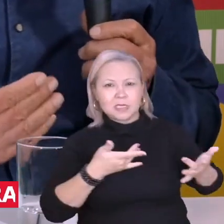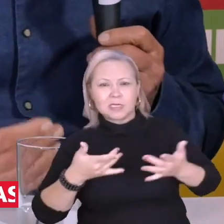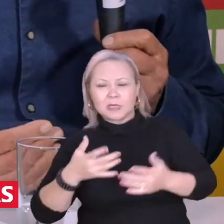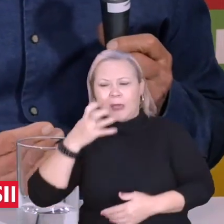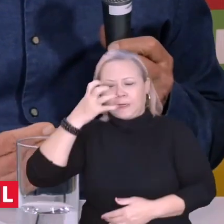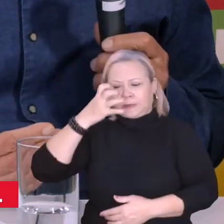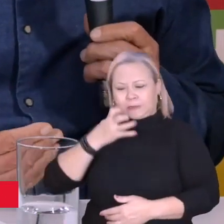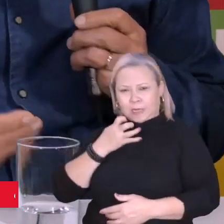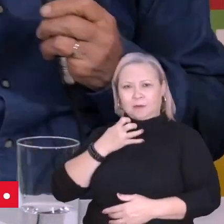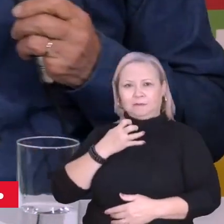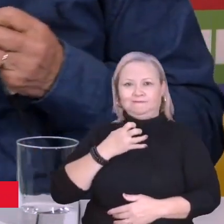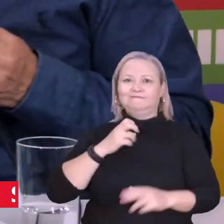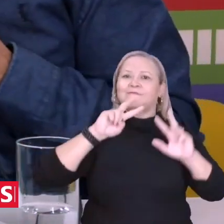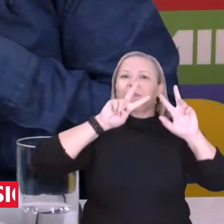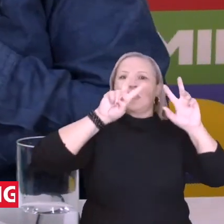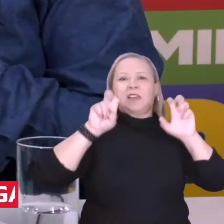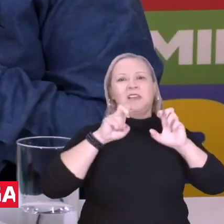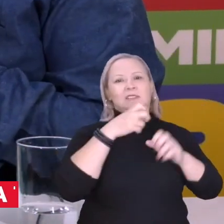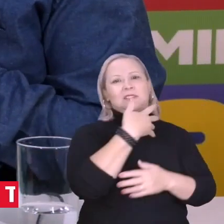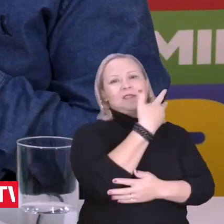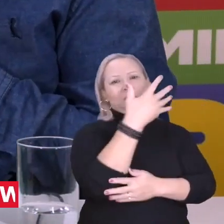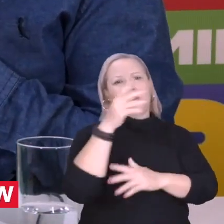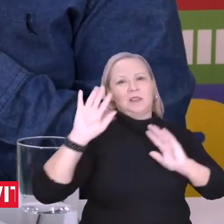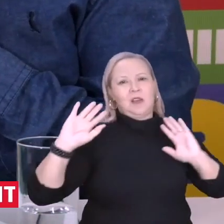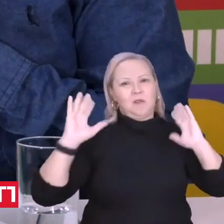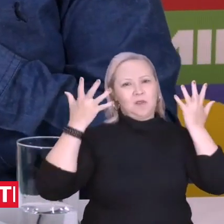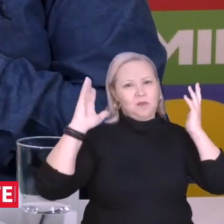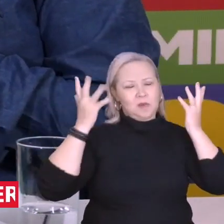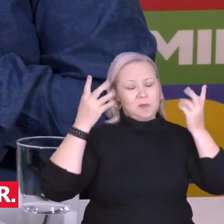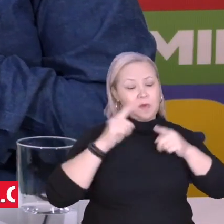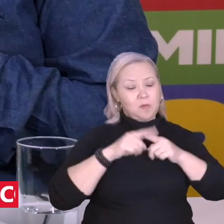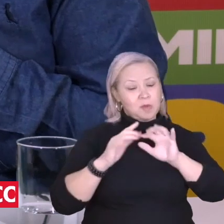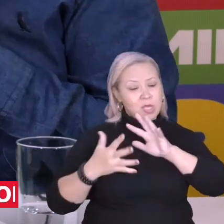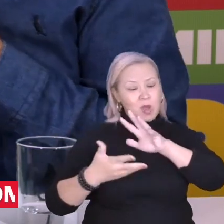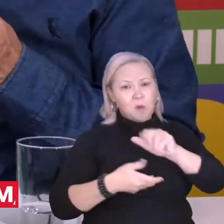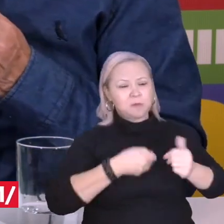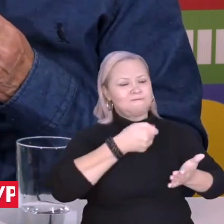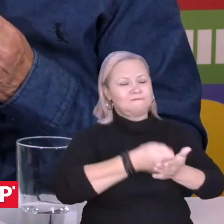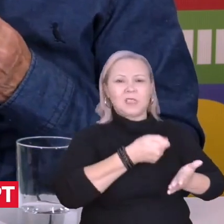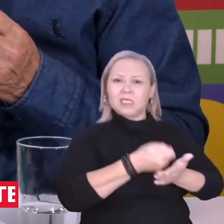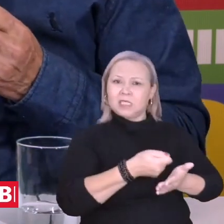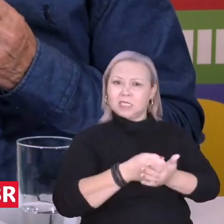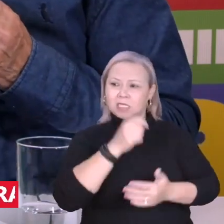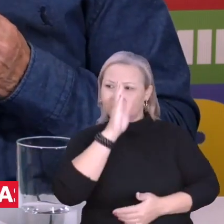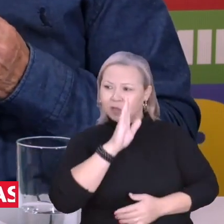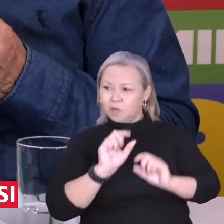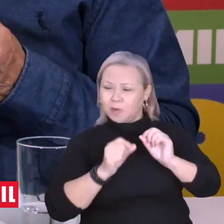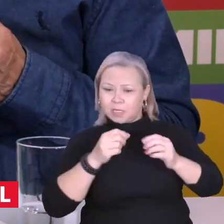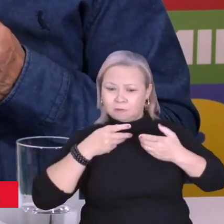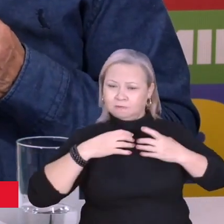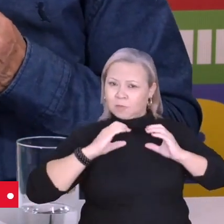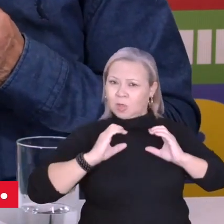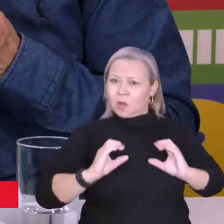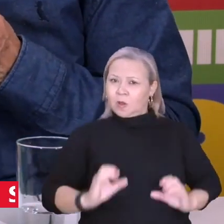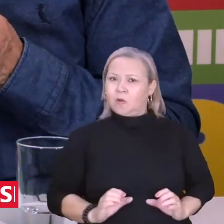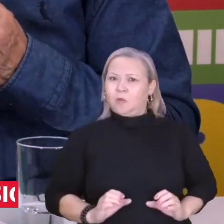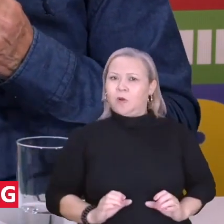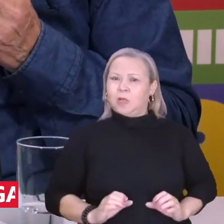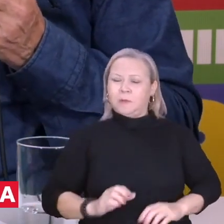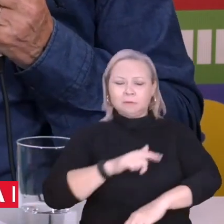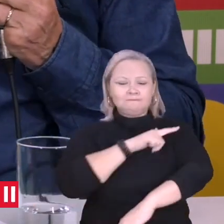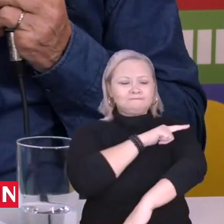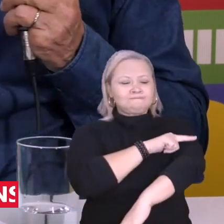pessoas estão vendo que a nossa democracia está fugindo pelos nossos dedos. E nós, então, nesse momento